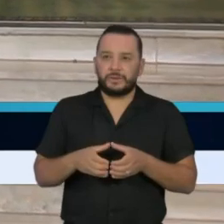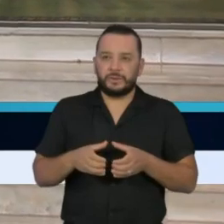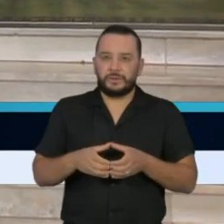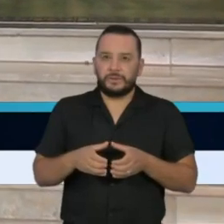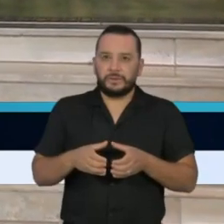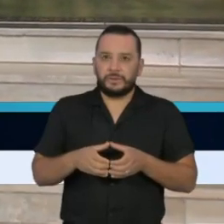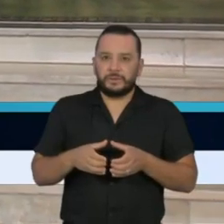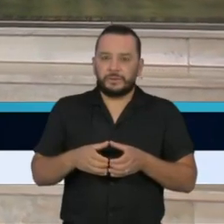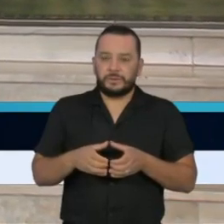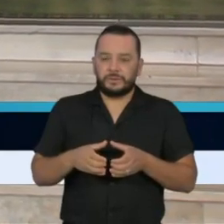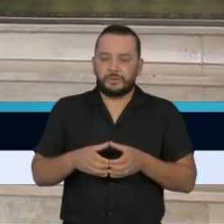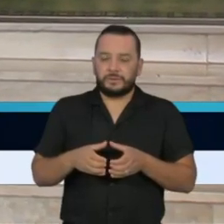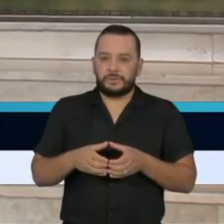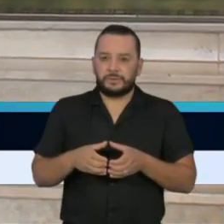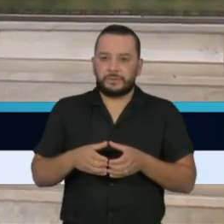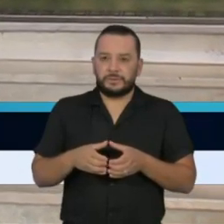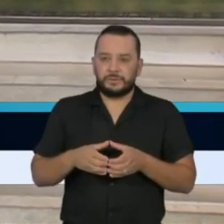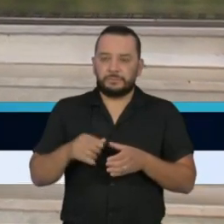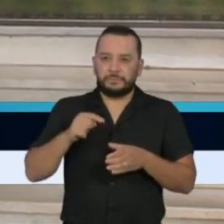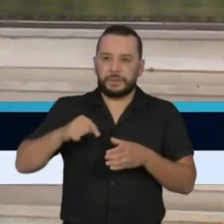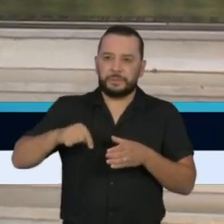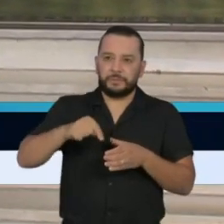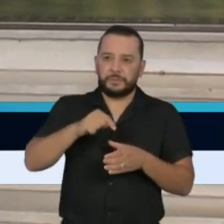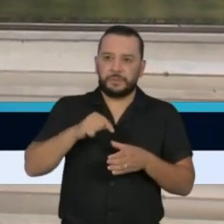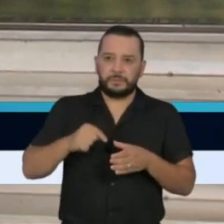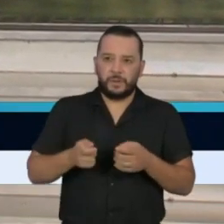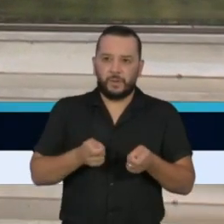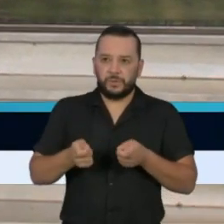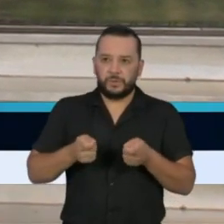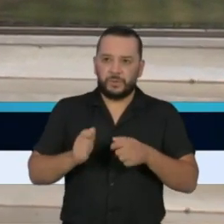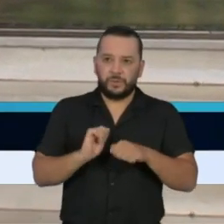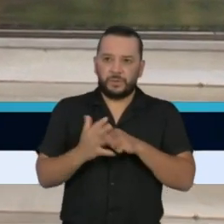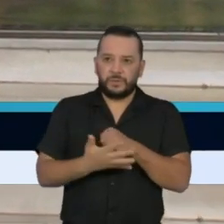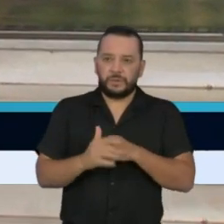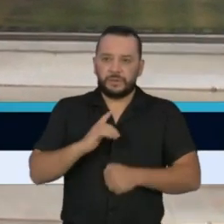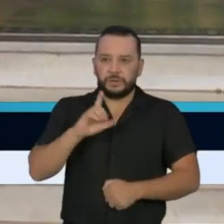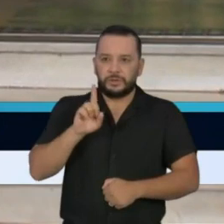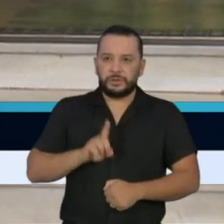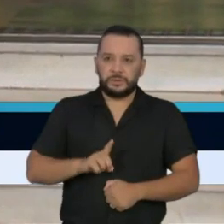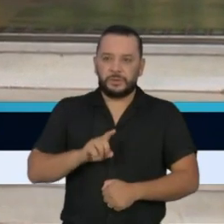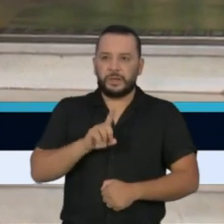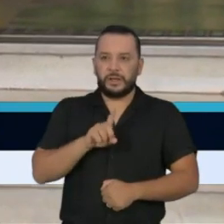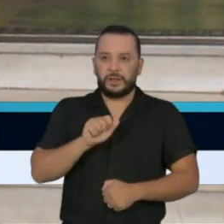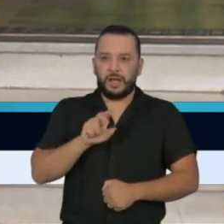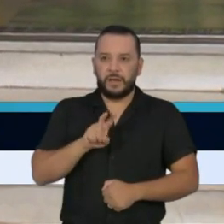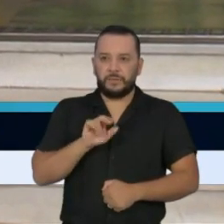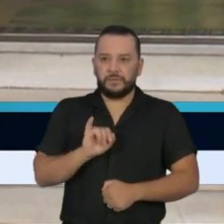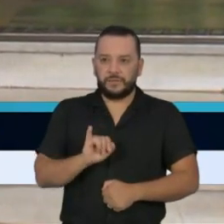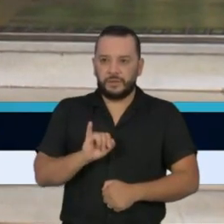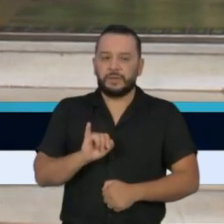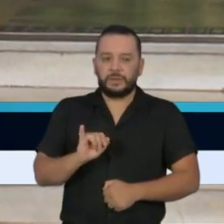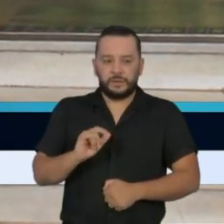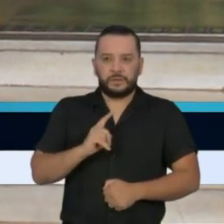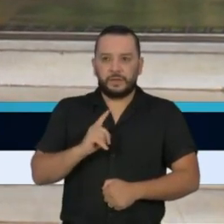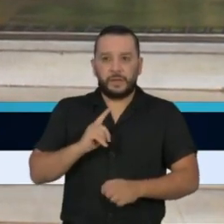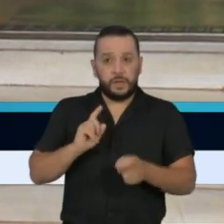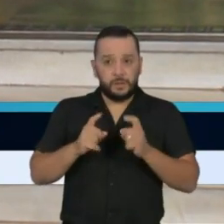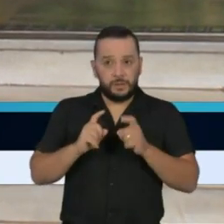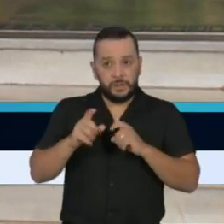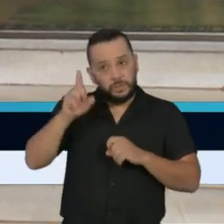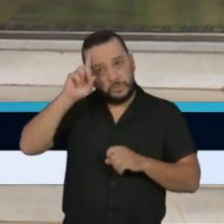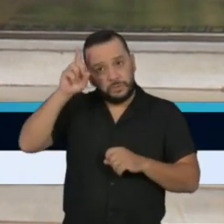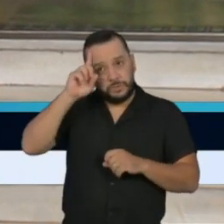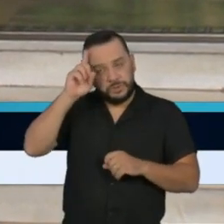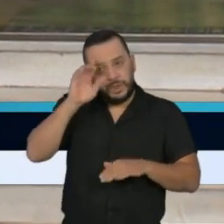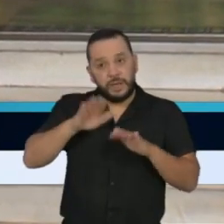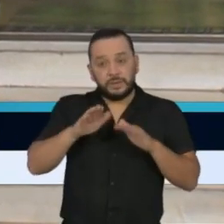que compõe este grupo de contingência do Covid-19, sob a direção do doutor Davi Wipp, se reúne diariamente, muitas vezes 2 vezes ao